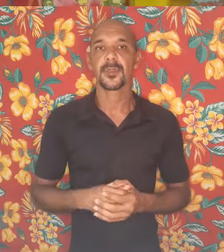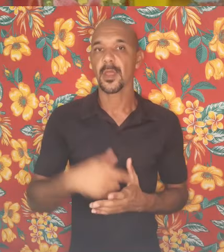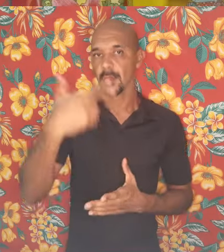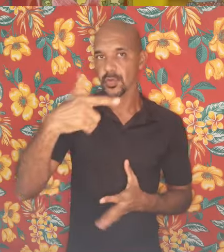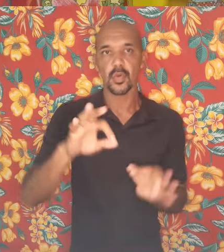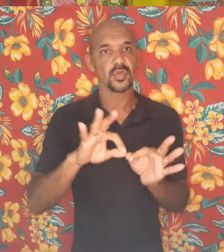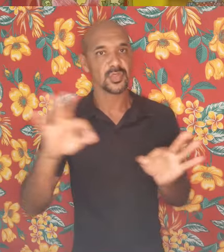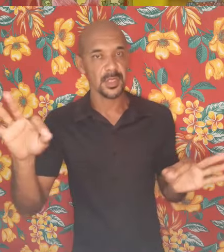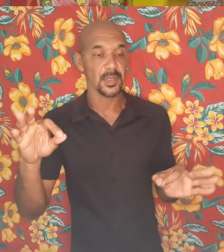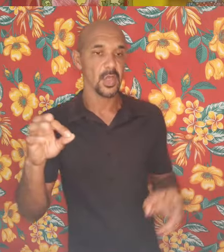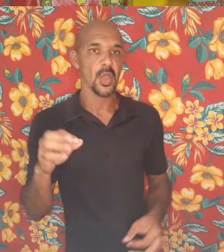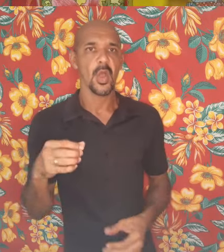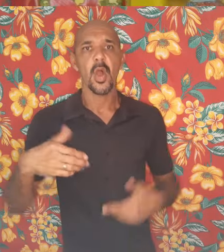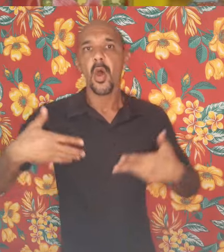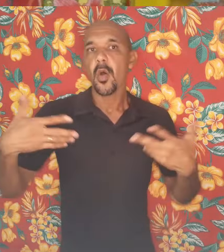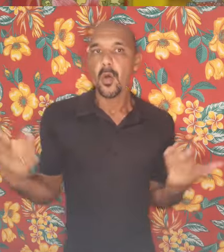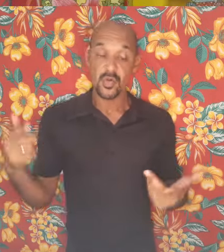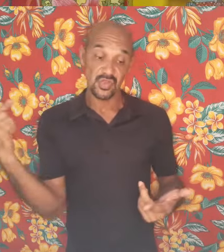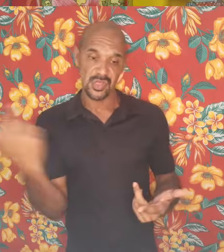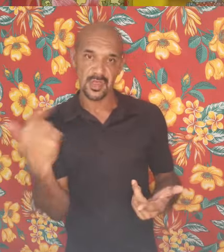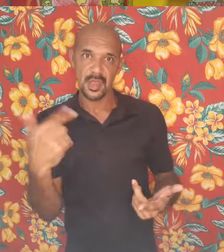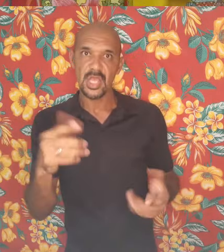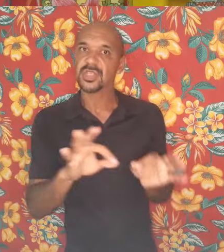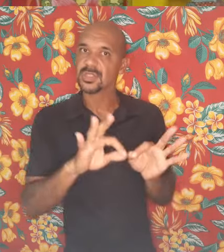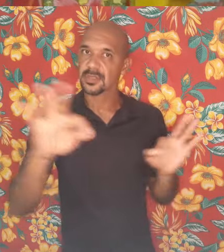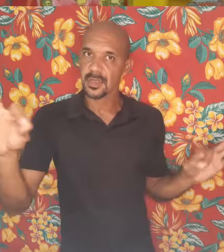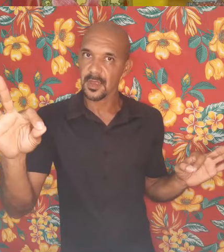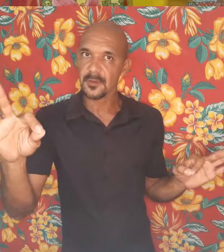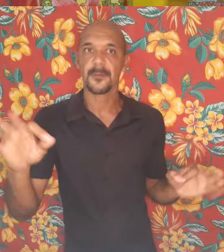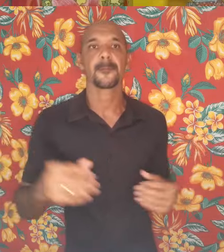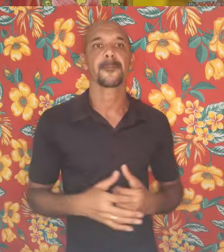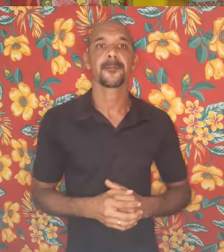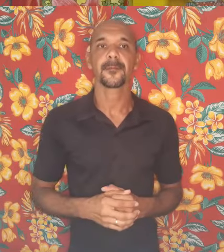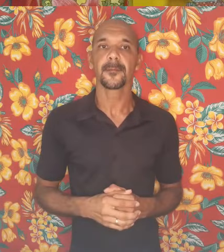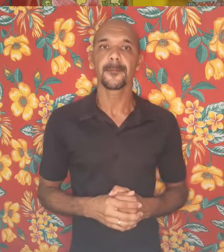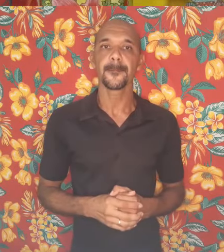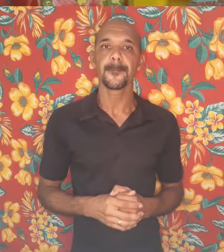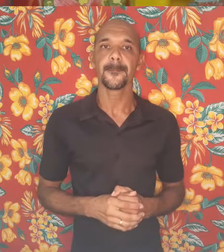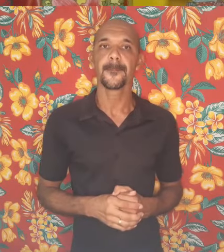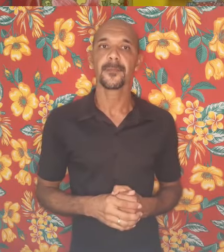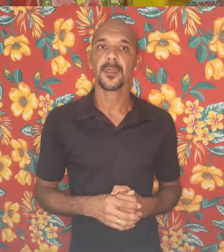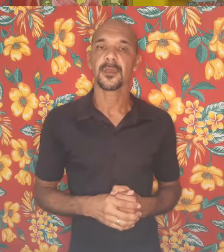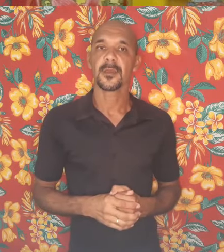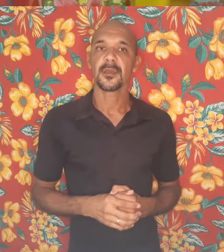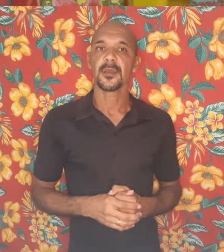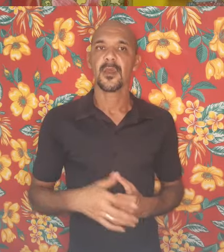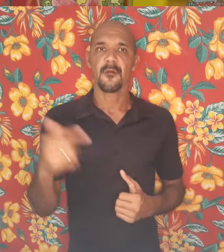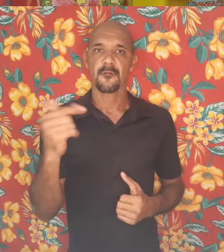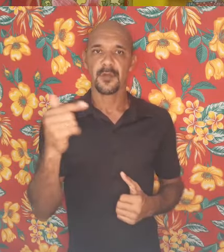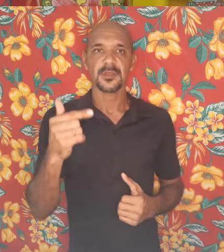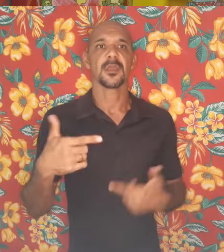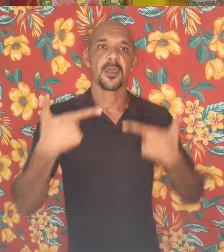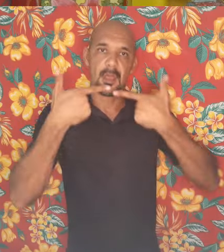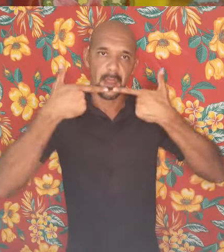Esses traços, eles vão determinar para a gente o tamanho da boca, o espaço da boca do boneco,